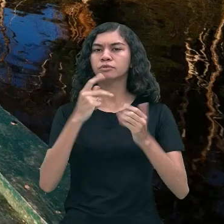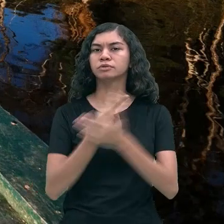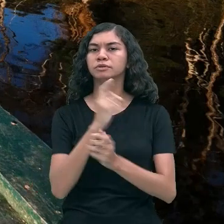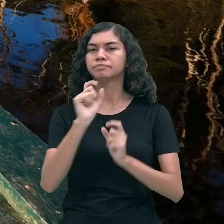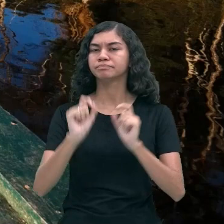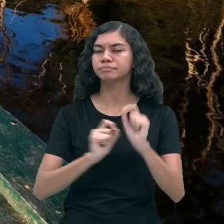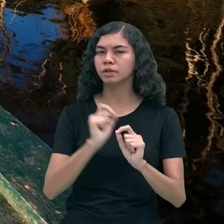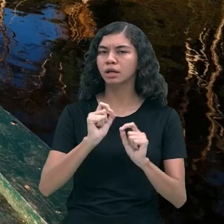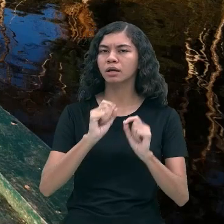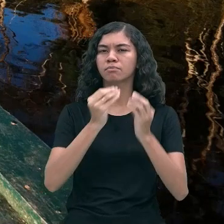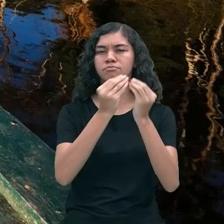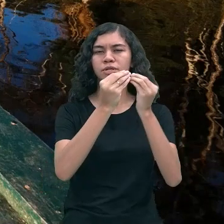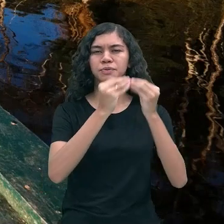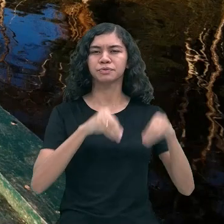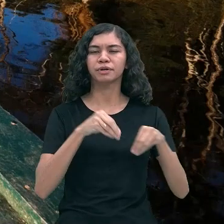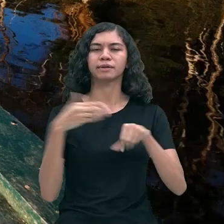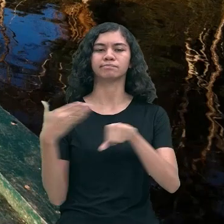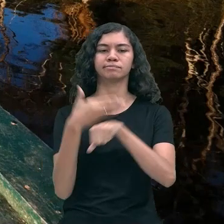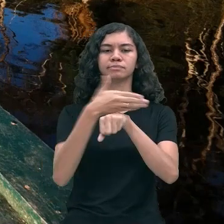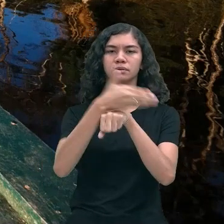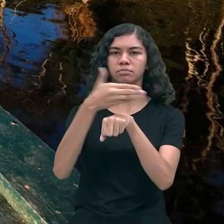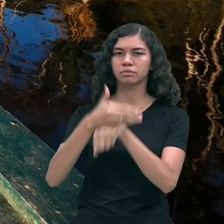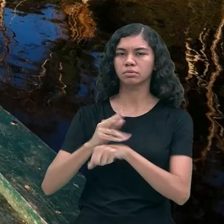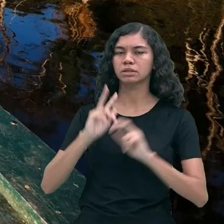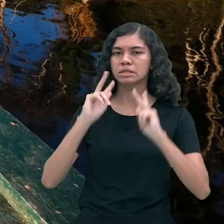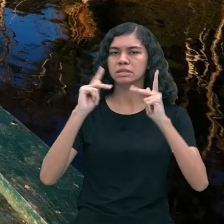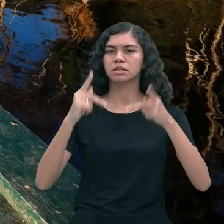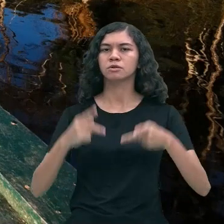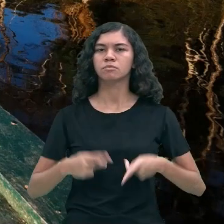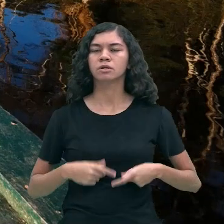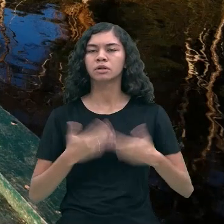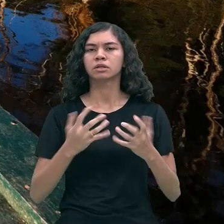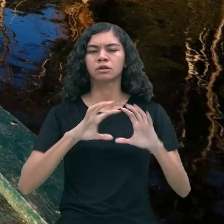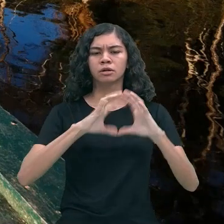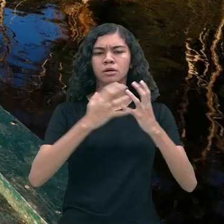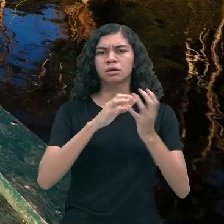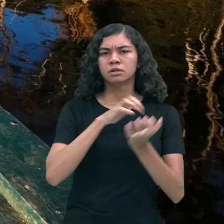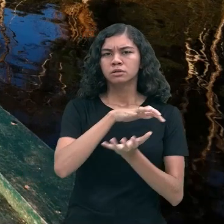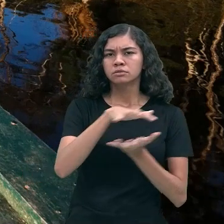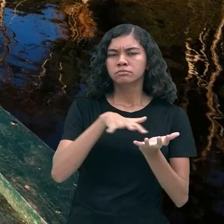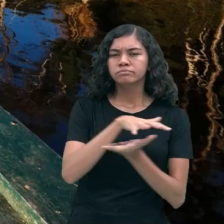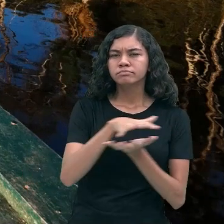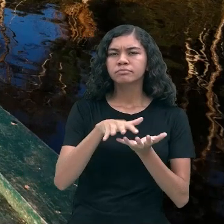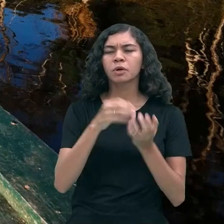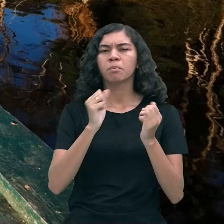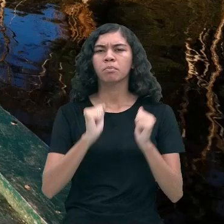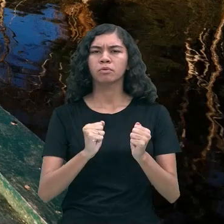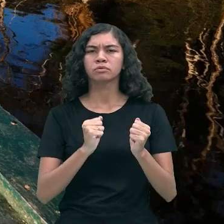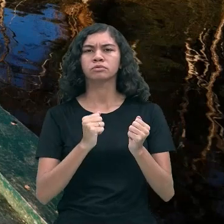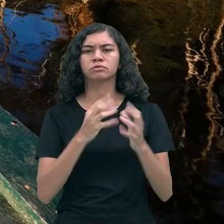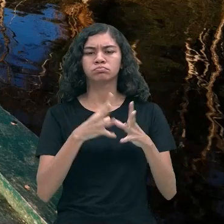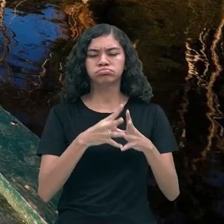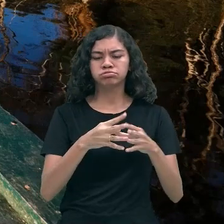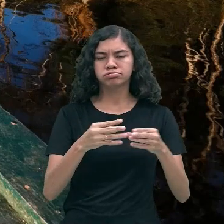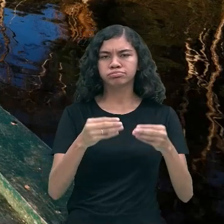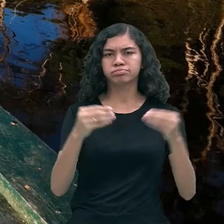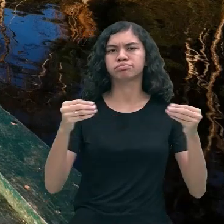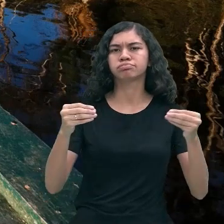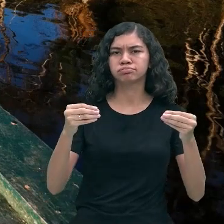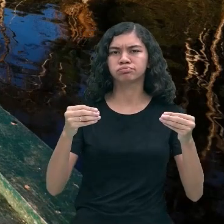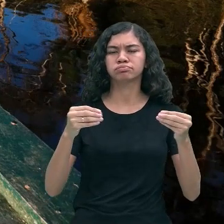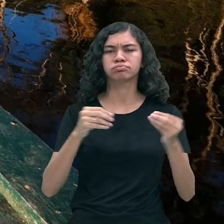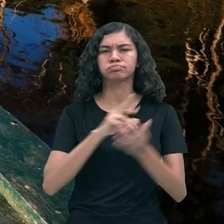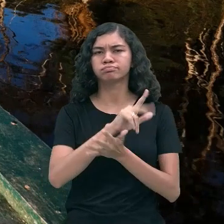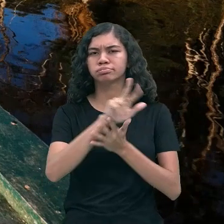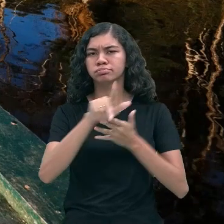esse sensível ecossistema se quebre e alguma espécie, seja vegetal, seja animal, ela acabe se perdendo,